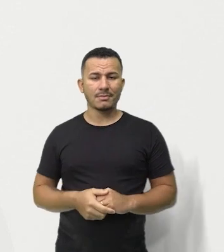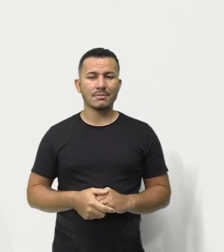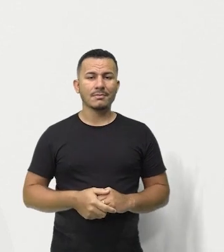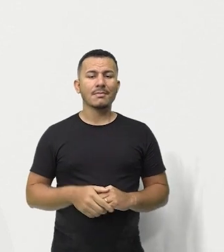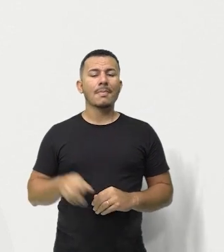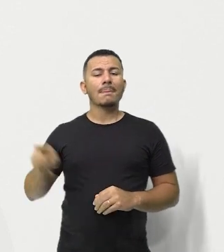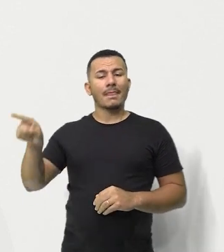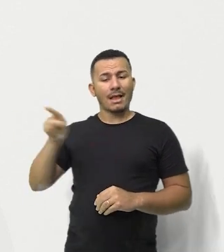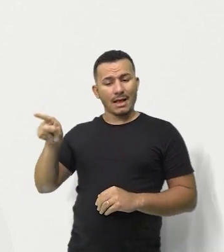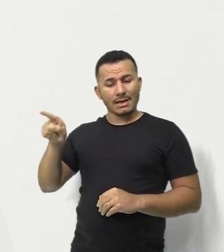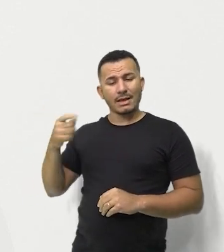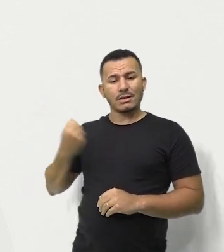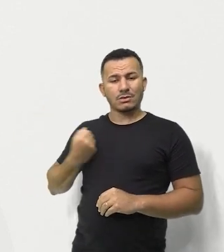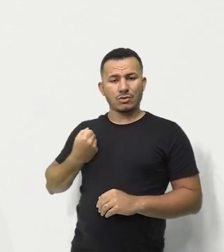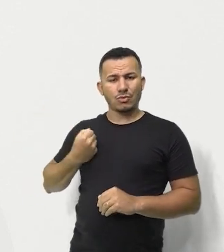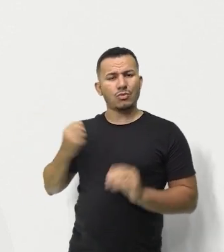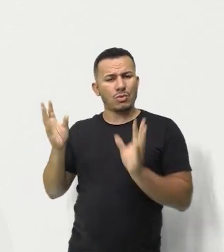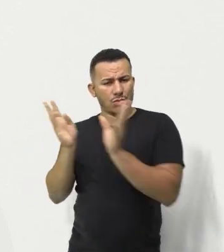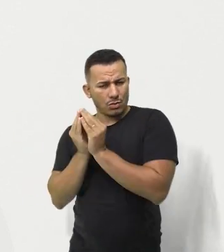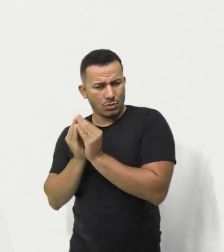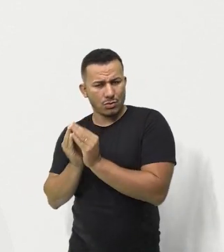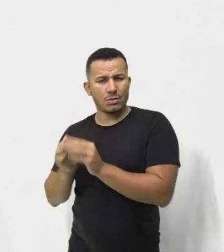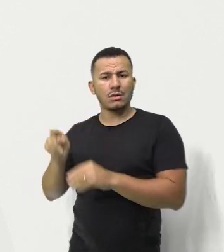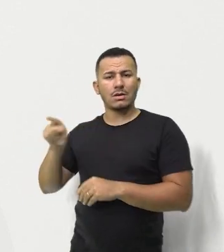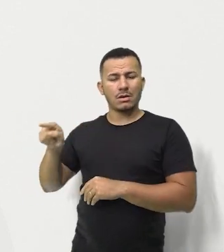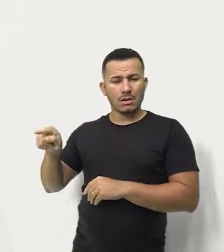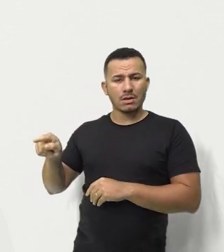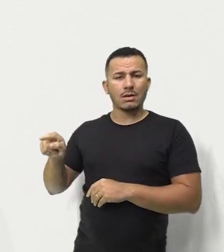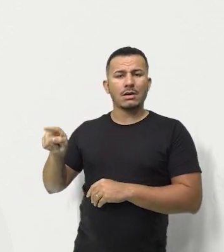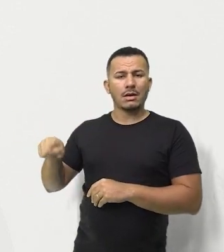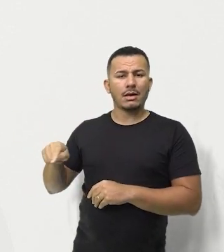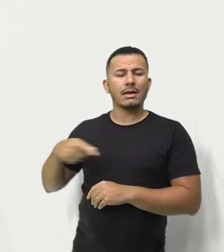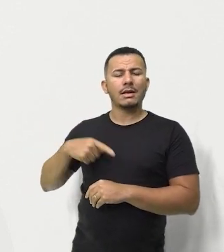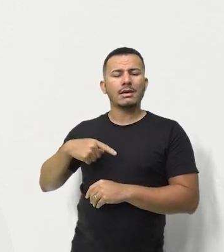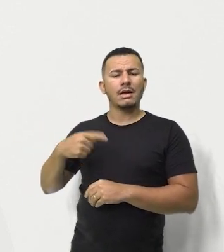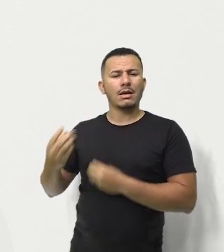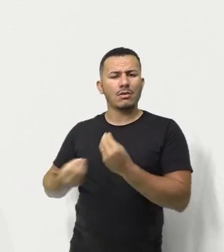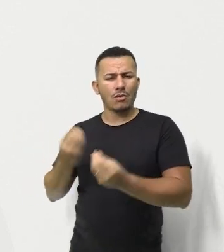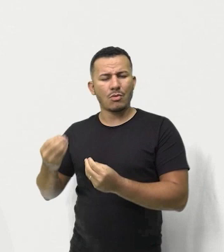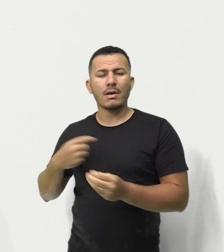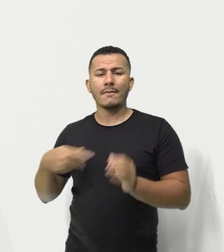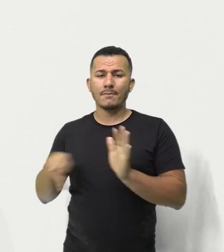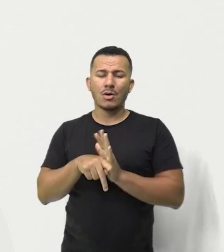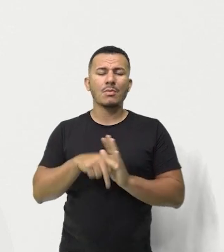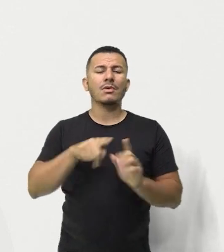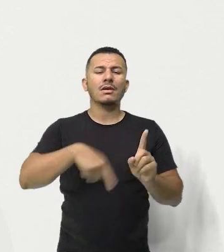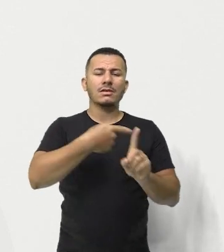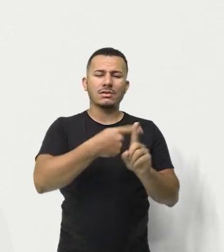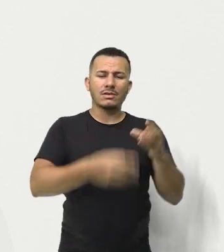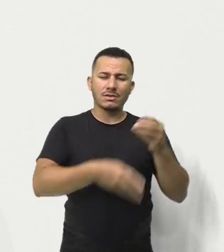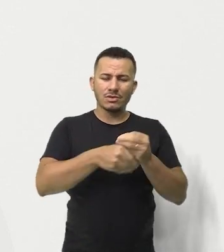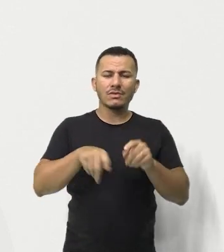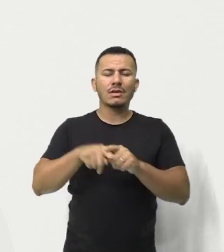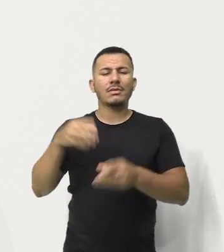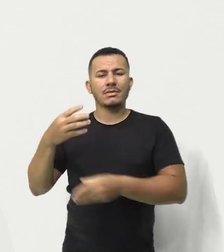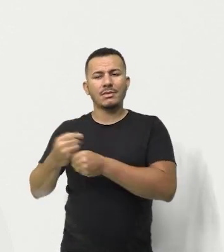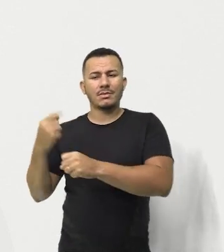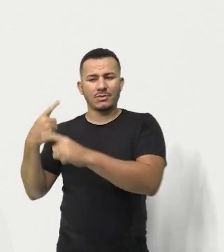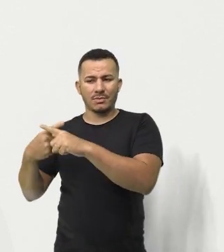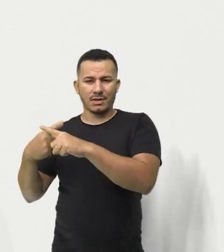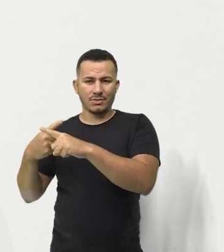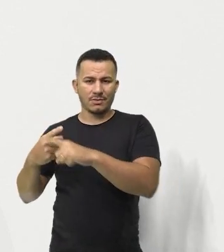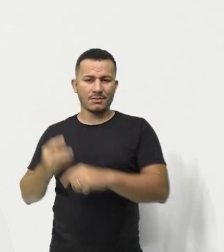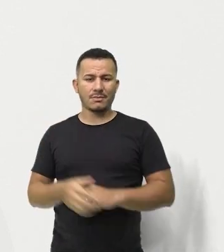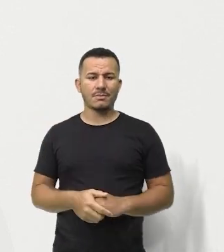o valor otimizado do pensamento. Entendendo que esse valor otimizado desse pensamento para equacionar